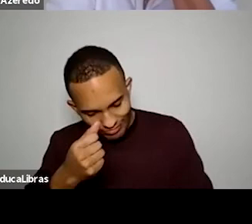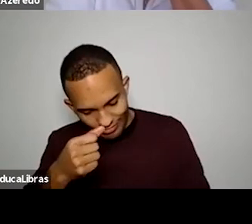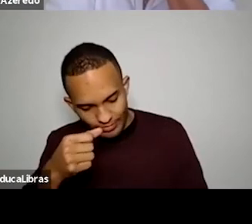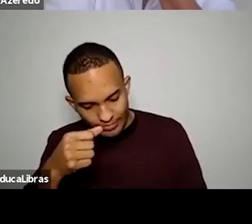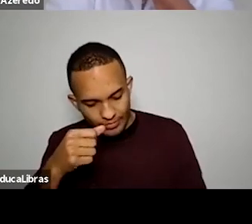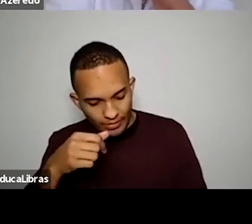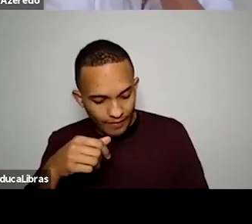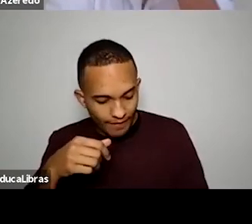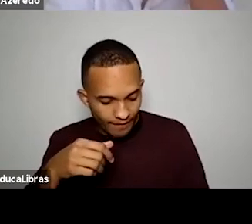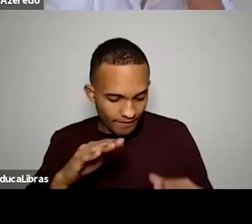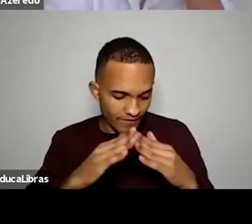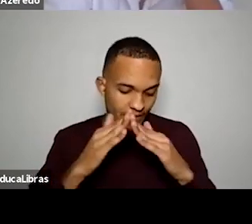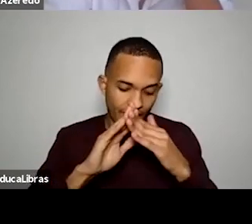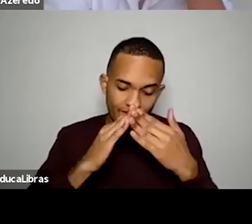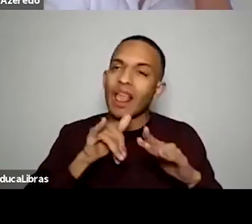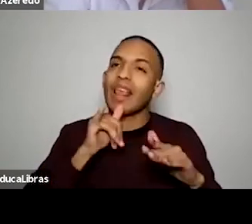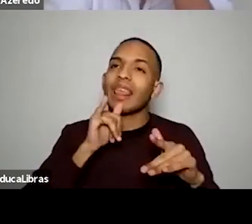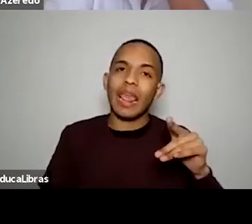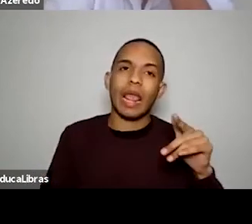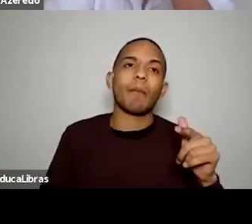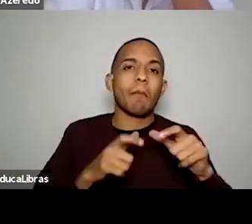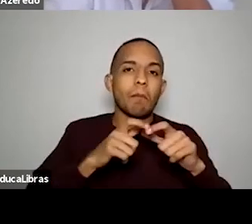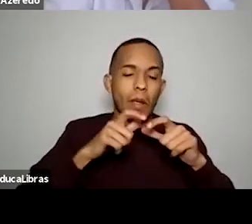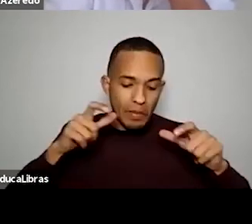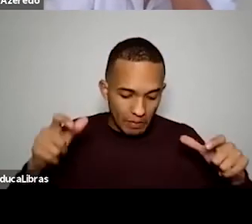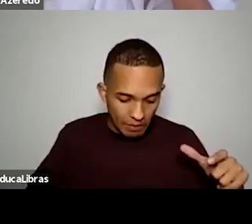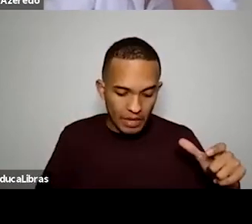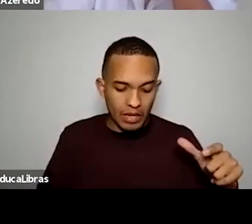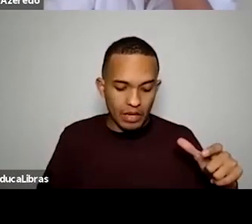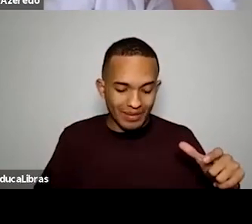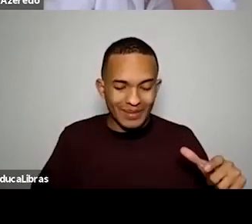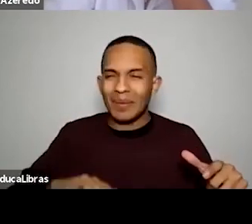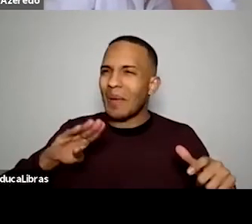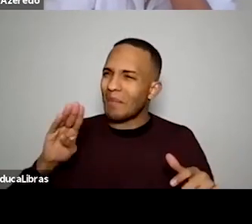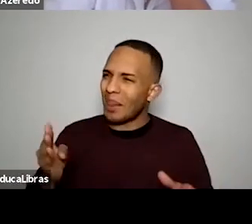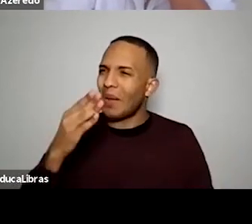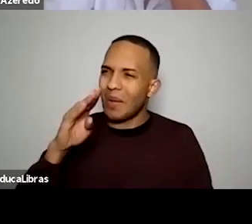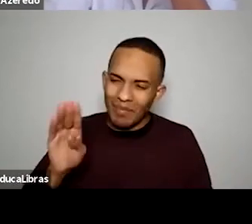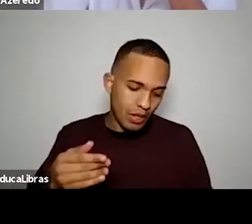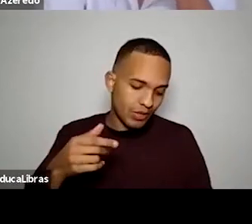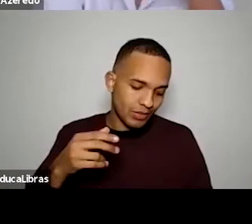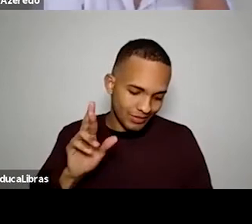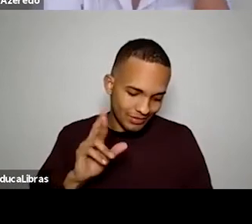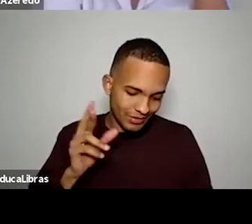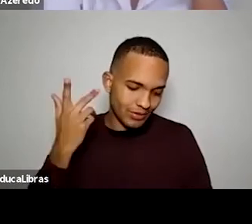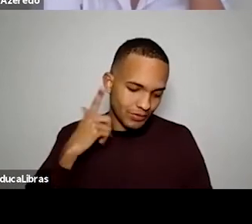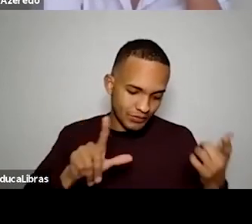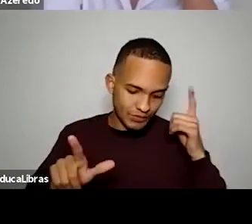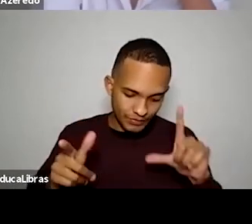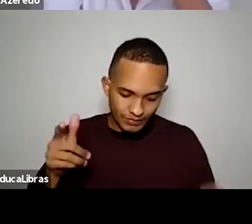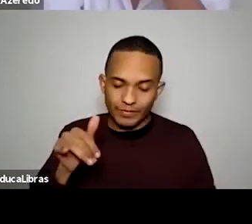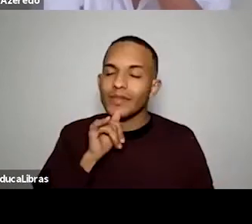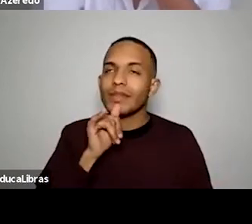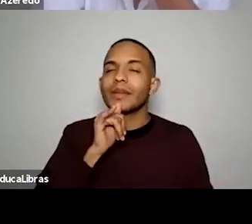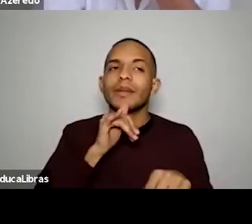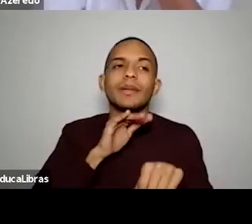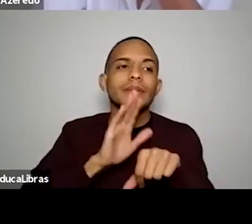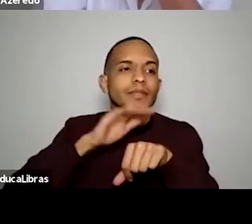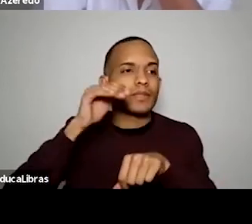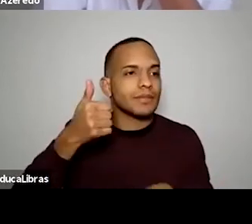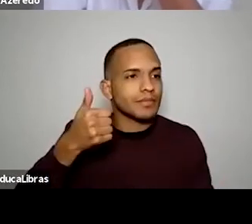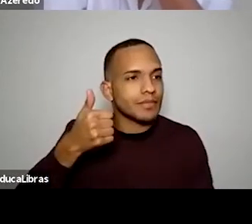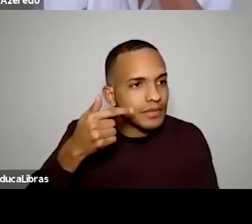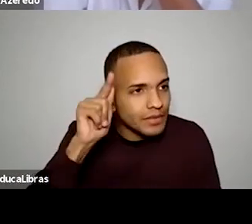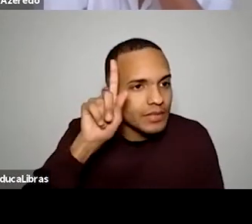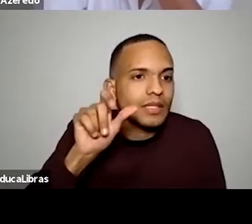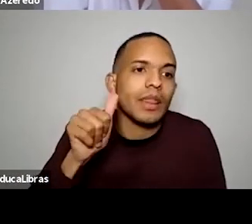último período, elas cresceram, se desenvolveram, elas faturaram bilhões de reais, né? Se você tem uma ideia, as 10 do G10, elas faturaram 7